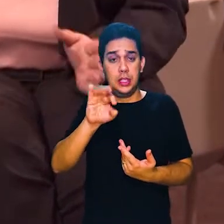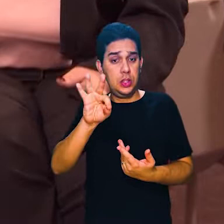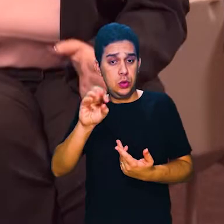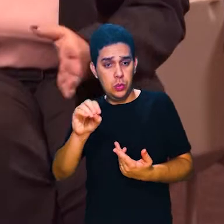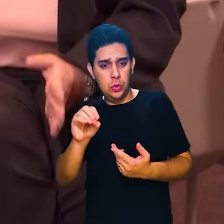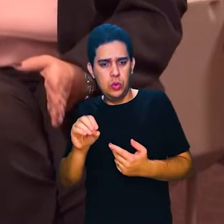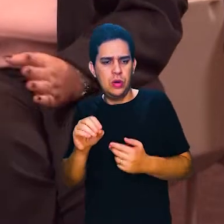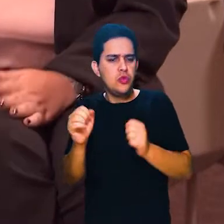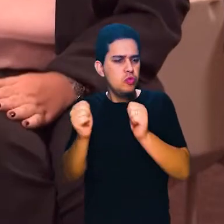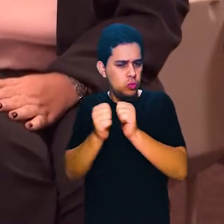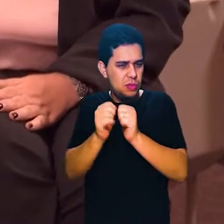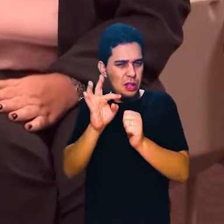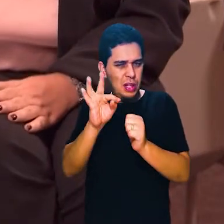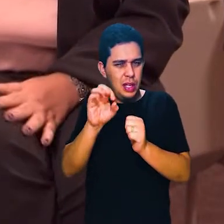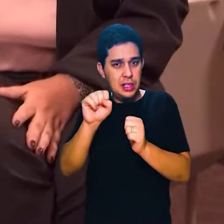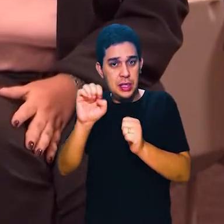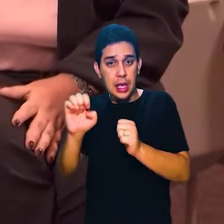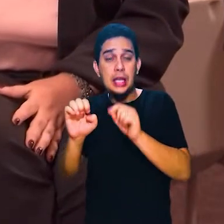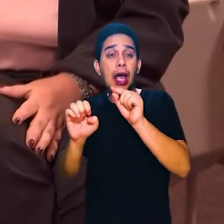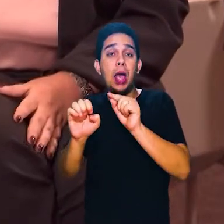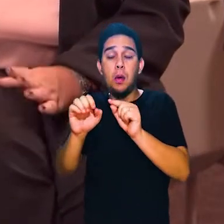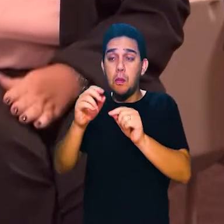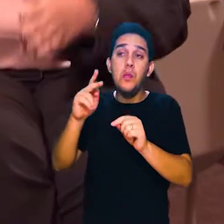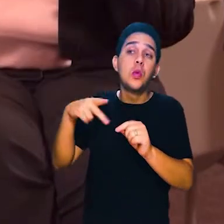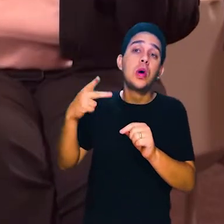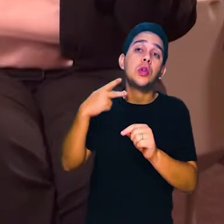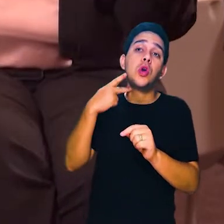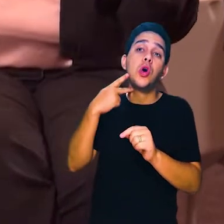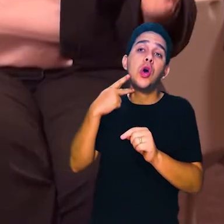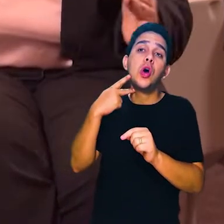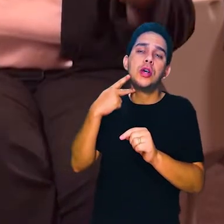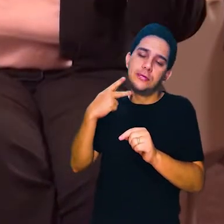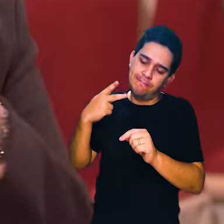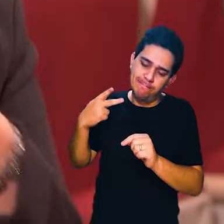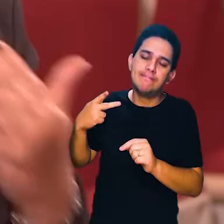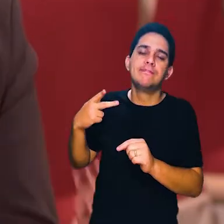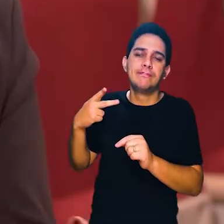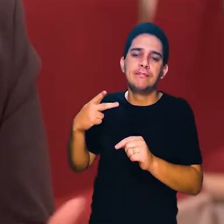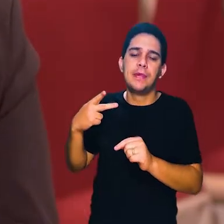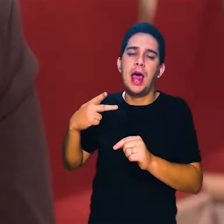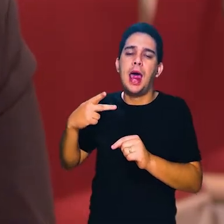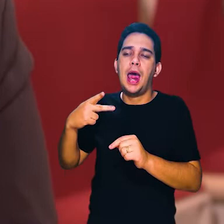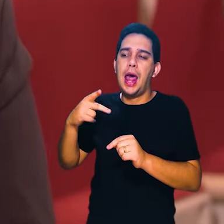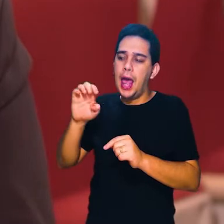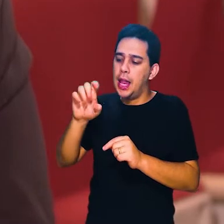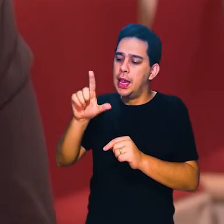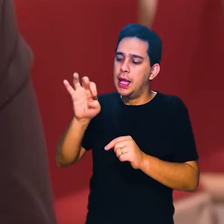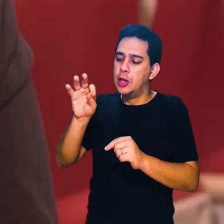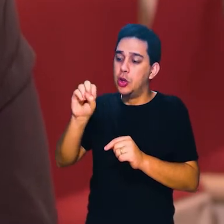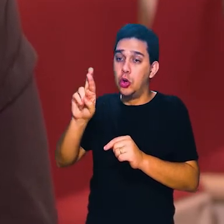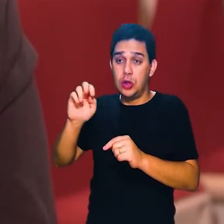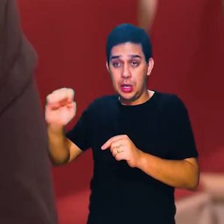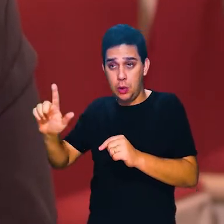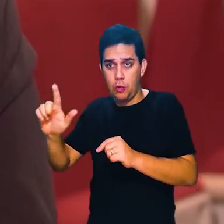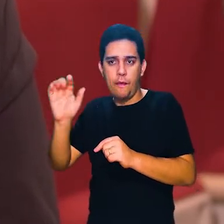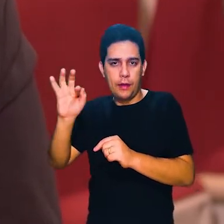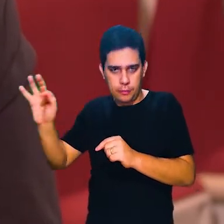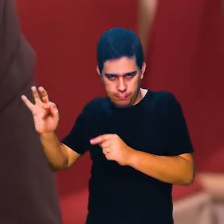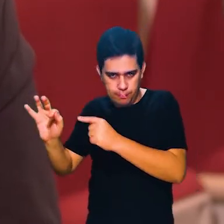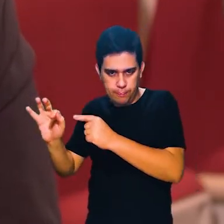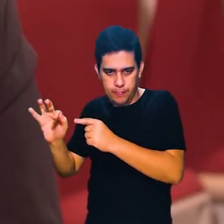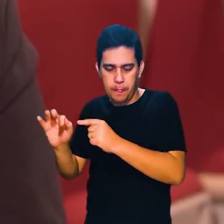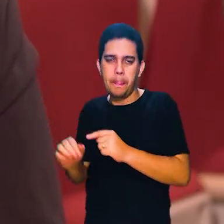o Procurador-Geral Eleitoral, né, que no caso é o próprio Ministério Público Federal. No caso